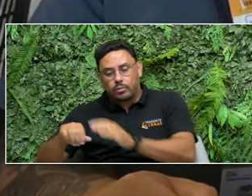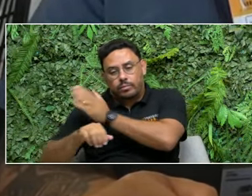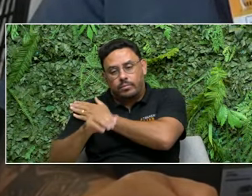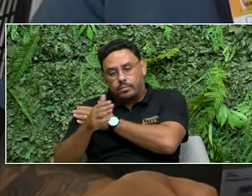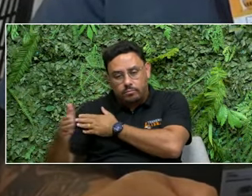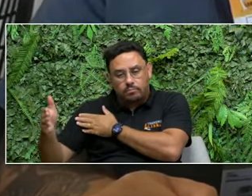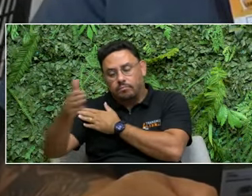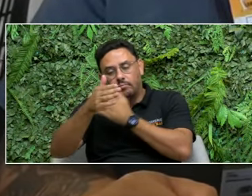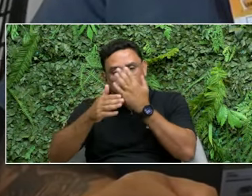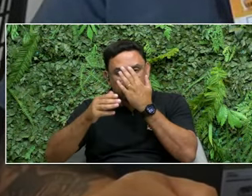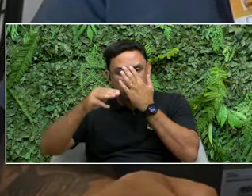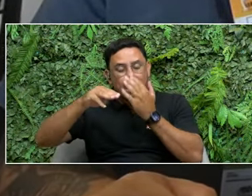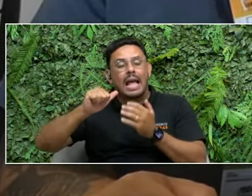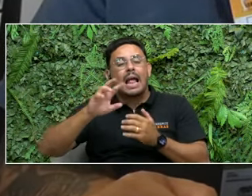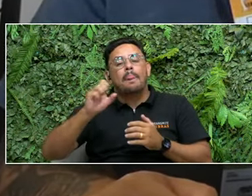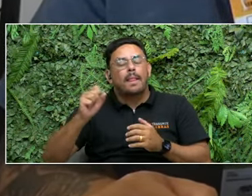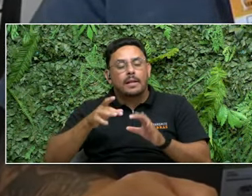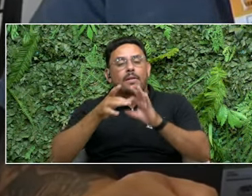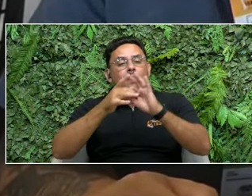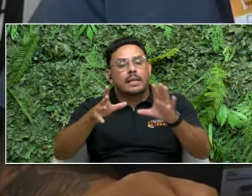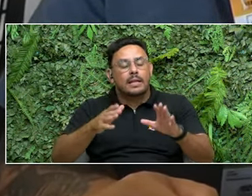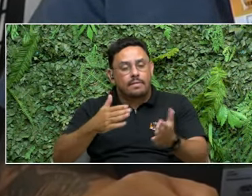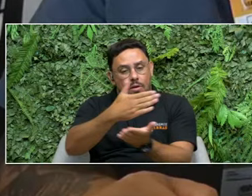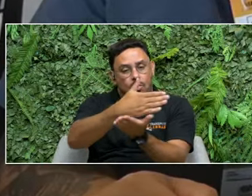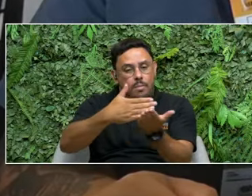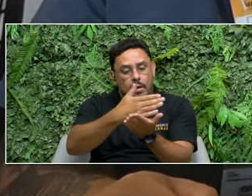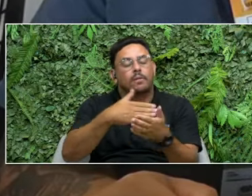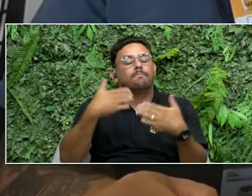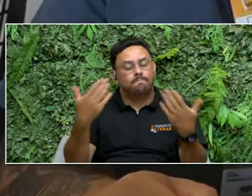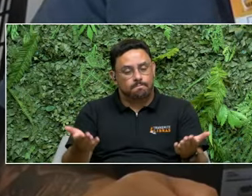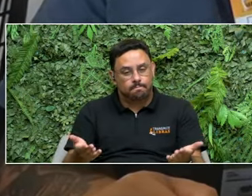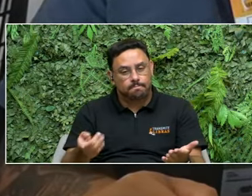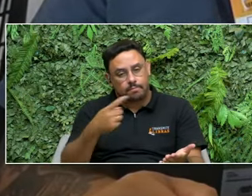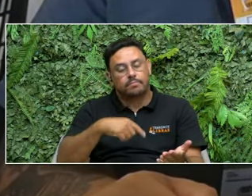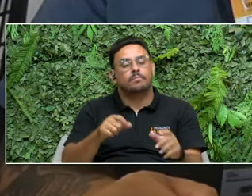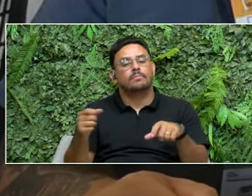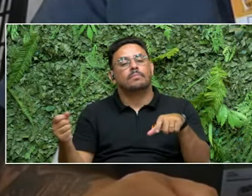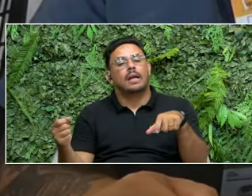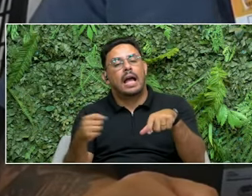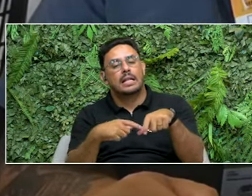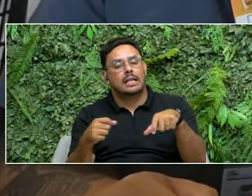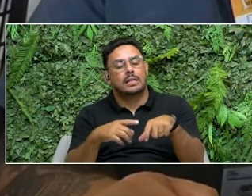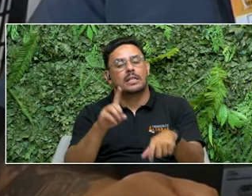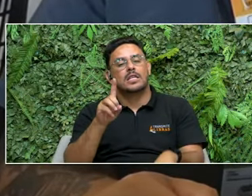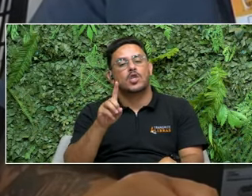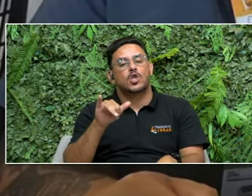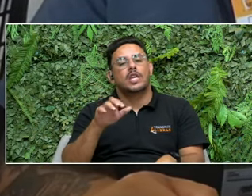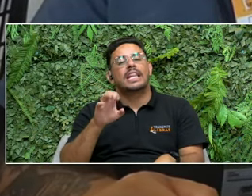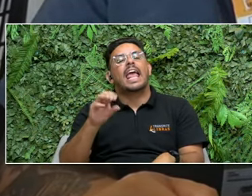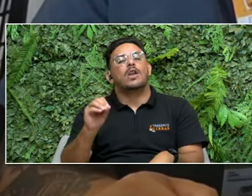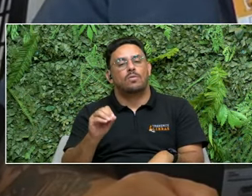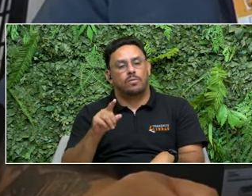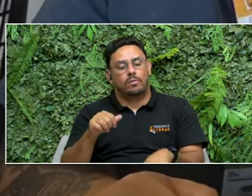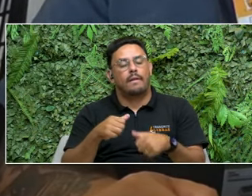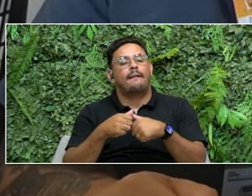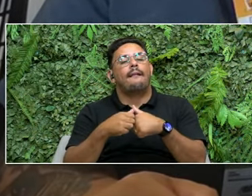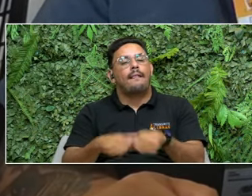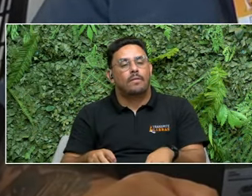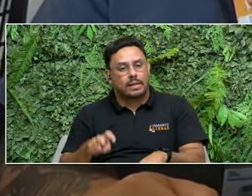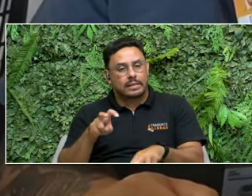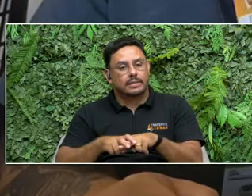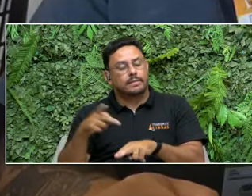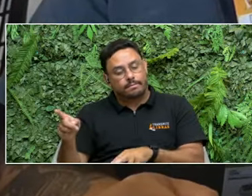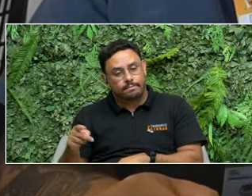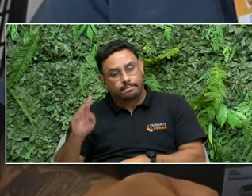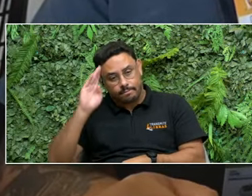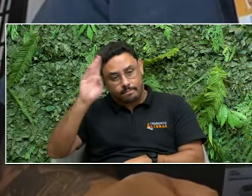e com isso o Mateus Pereira mais livre ali no meio enfim e o atacante de Neno o Juan de Neno ele que vinha ficando no banco de reservas